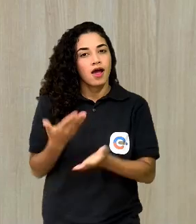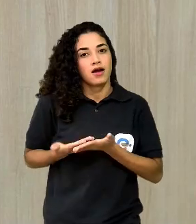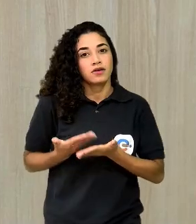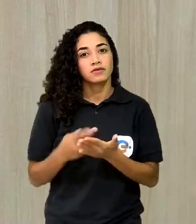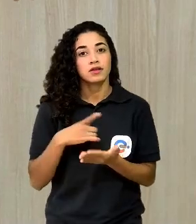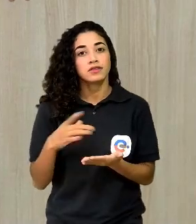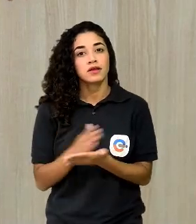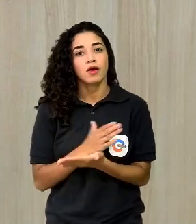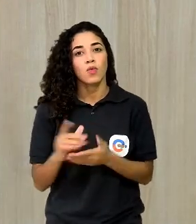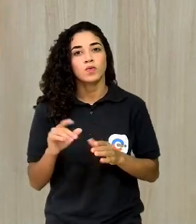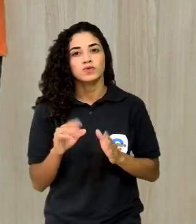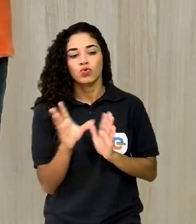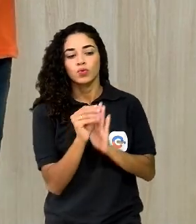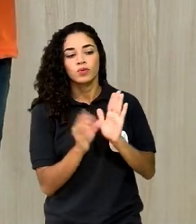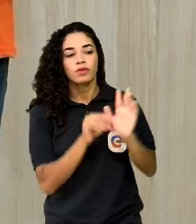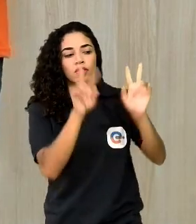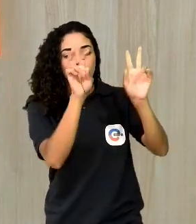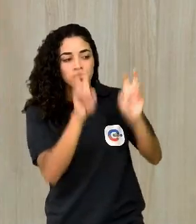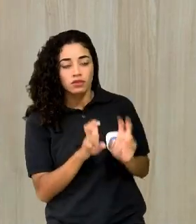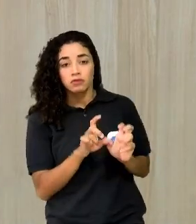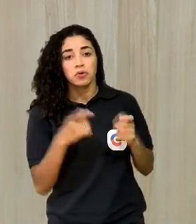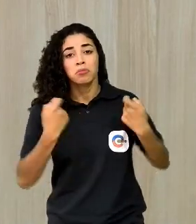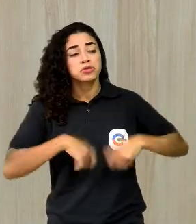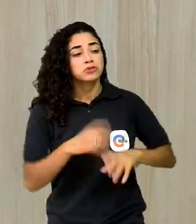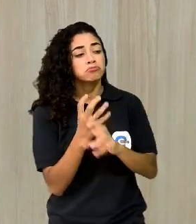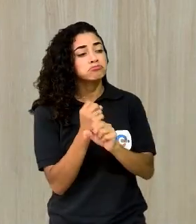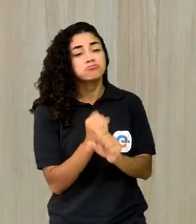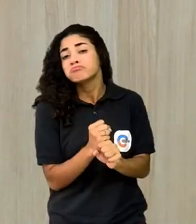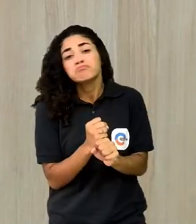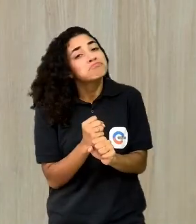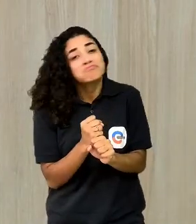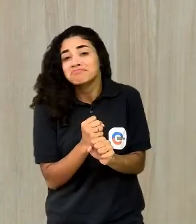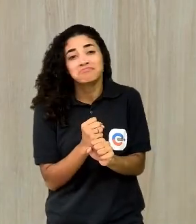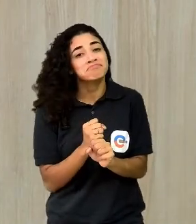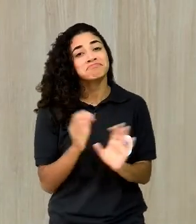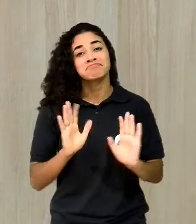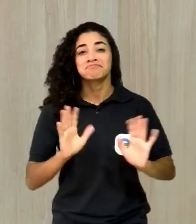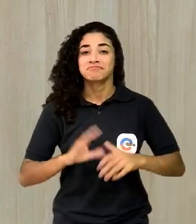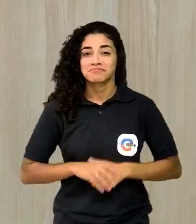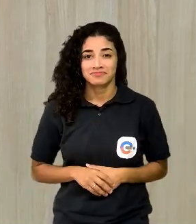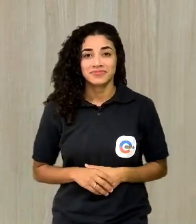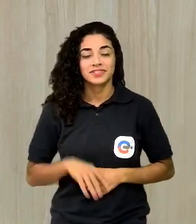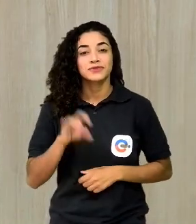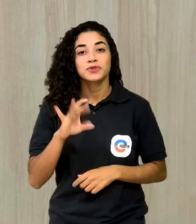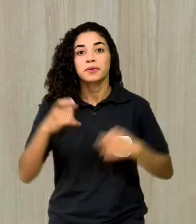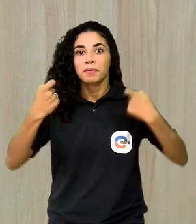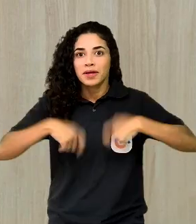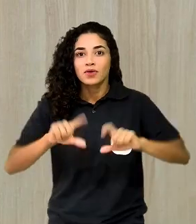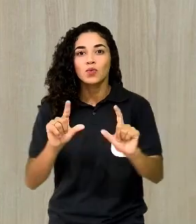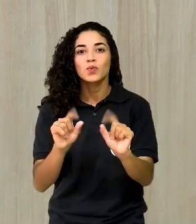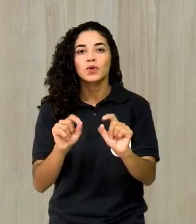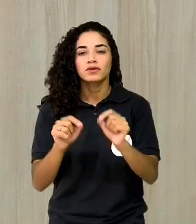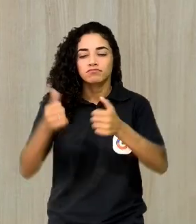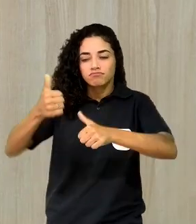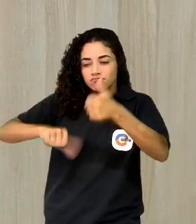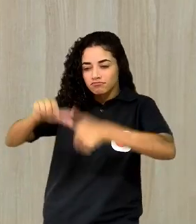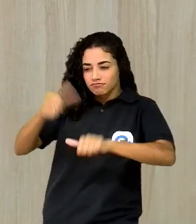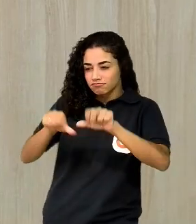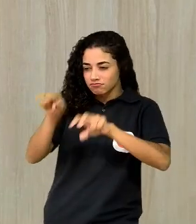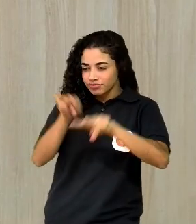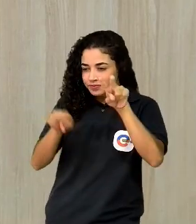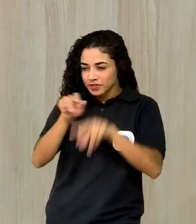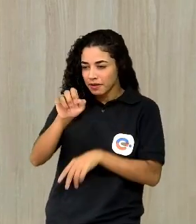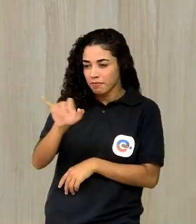alguns conteúdos que a gente não precisa fazer cálculo nenhum para resolver ele. A gente só vai precisar analisar a